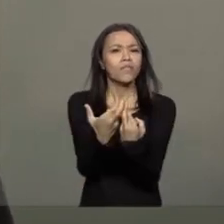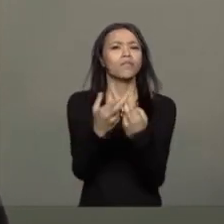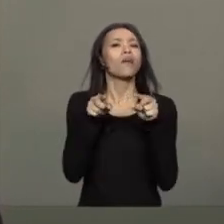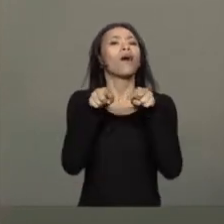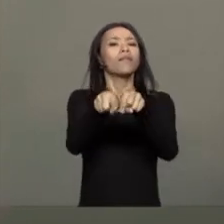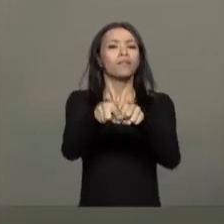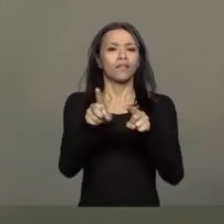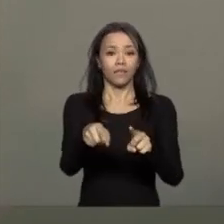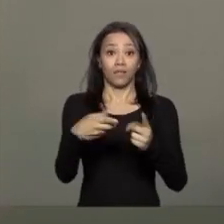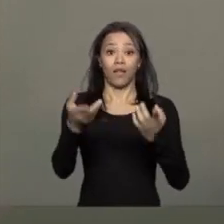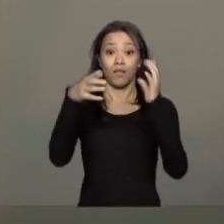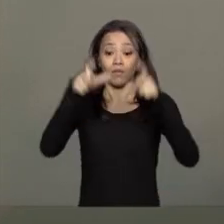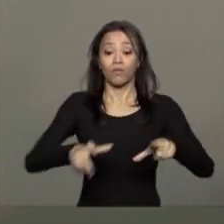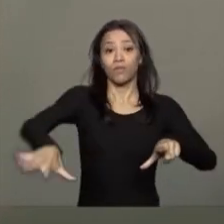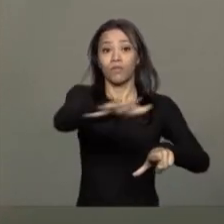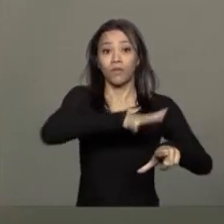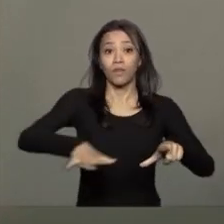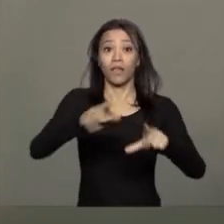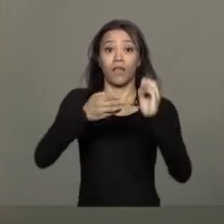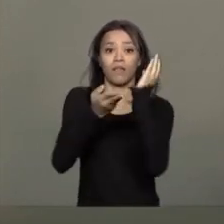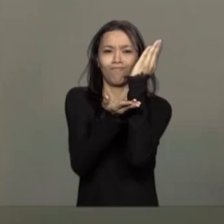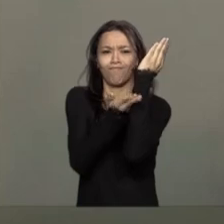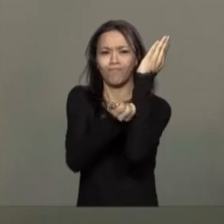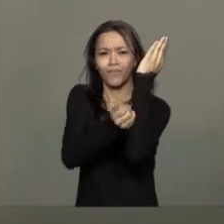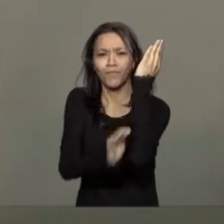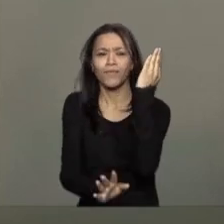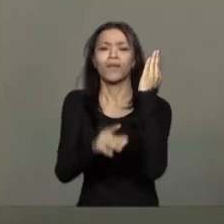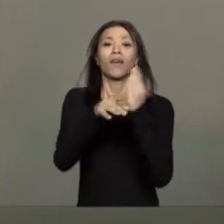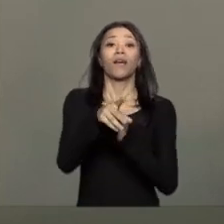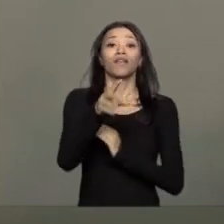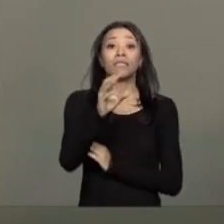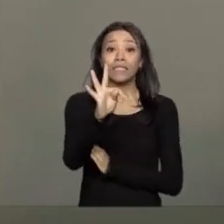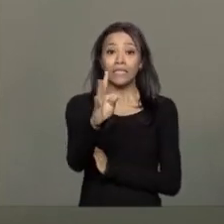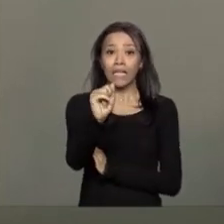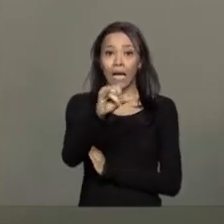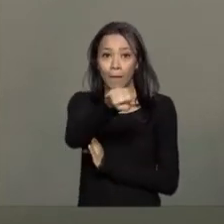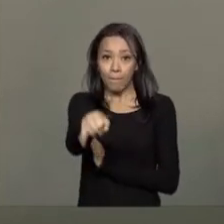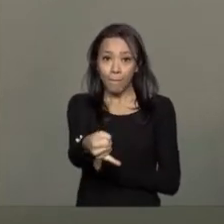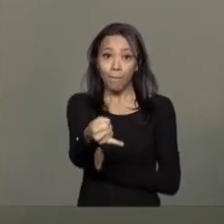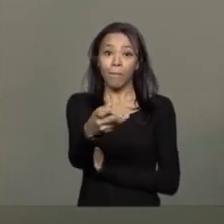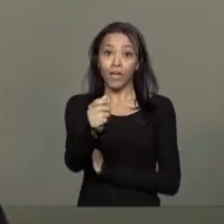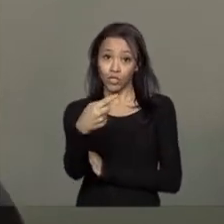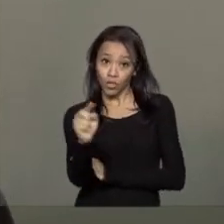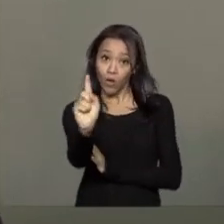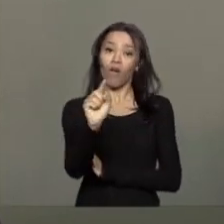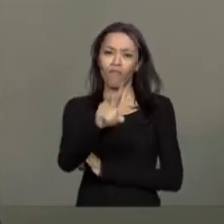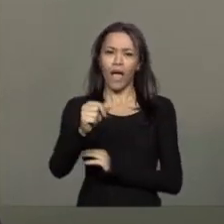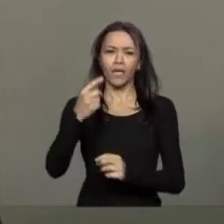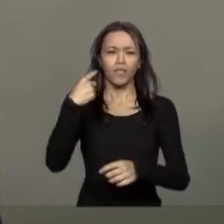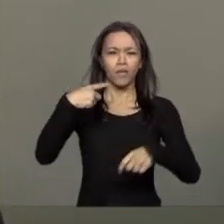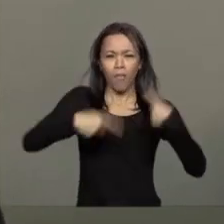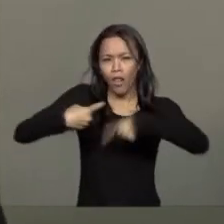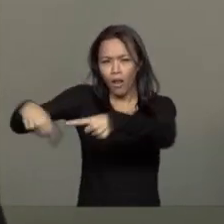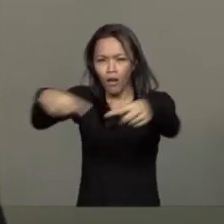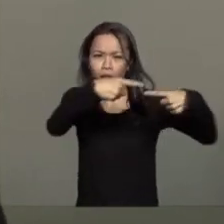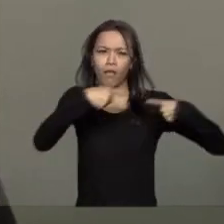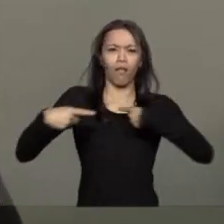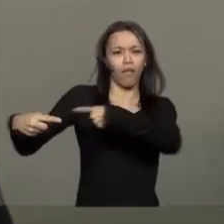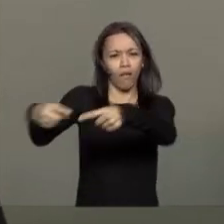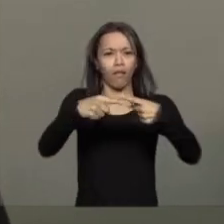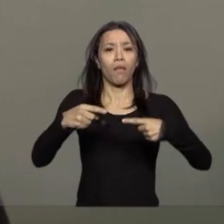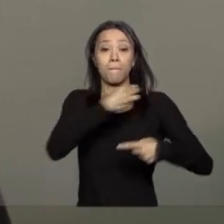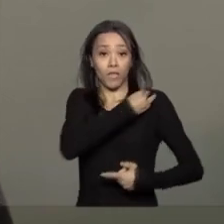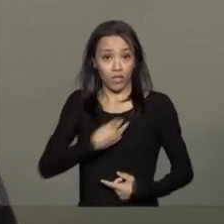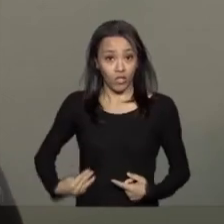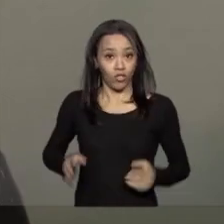aí na reserva extrativista Tapajós arapiuns irão debater com ministros e representantes